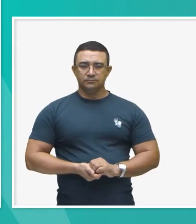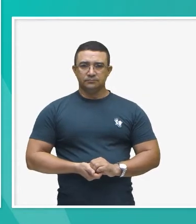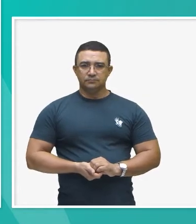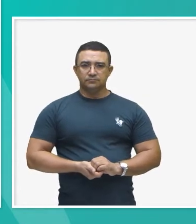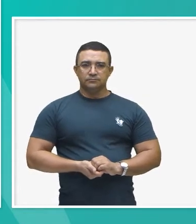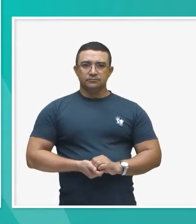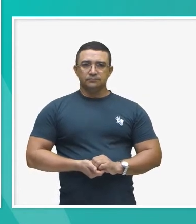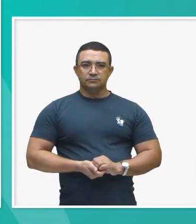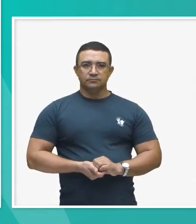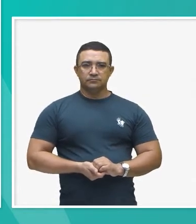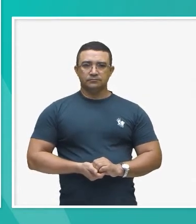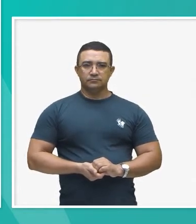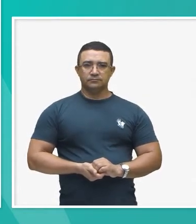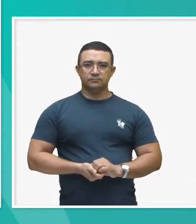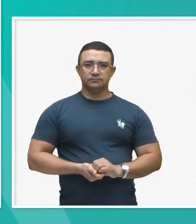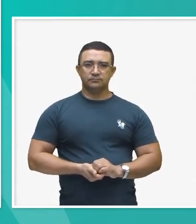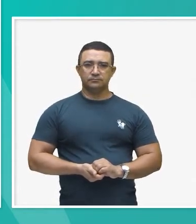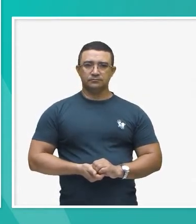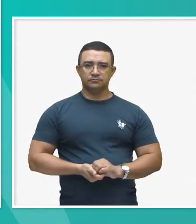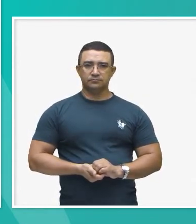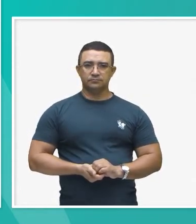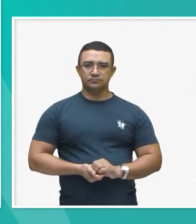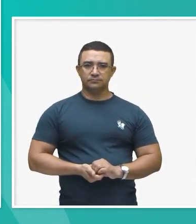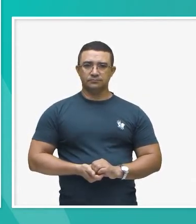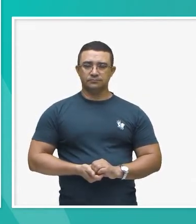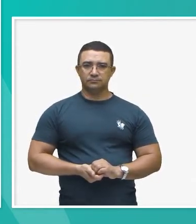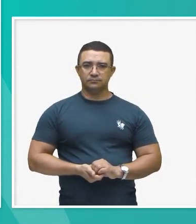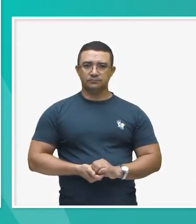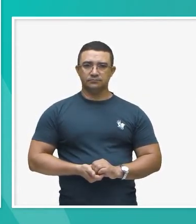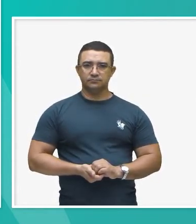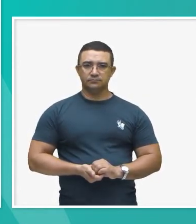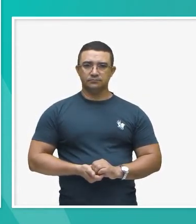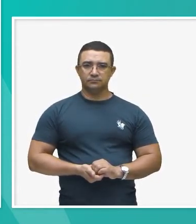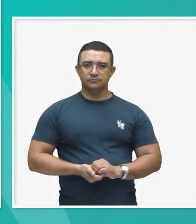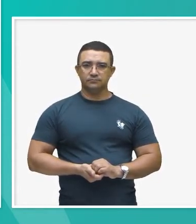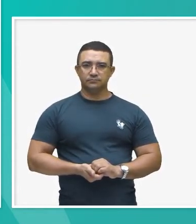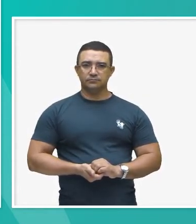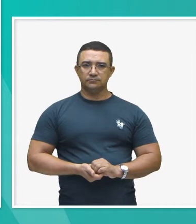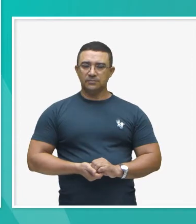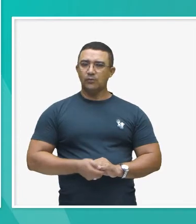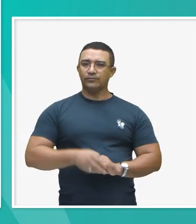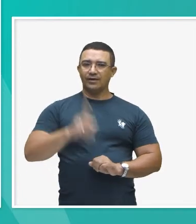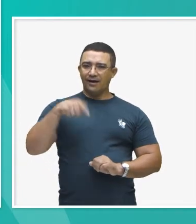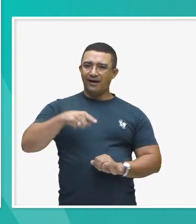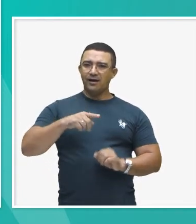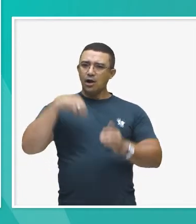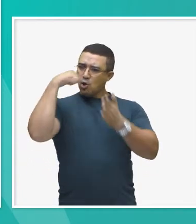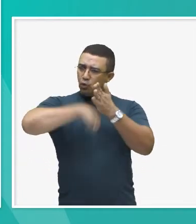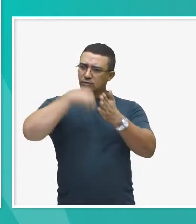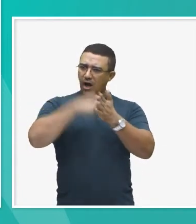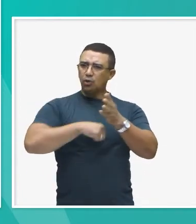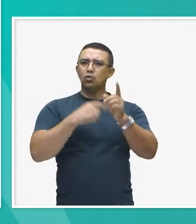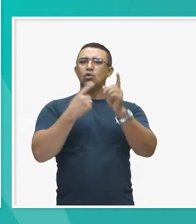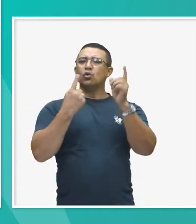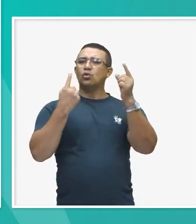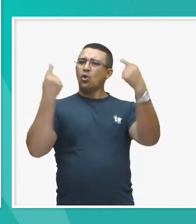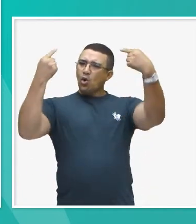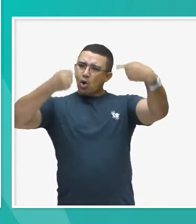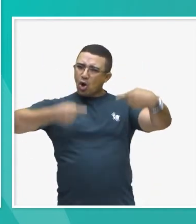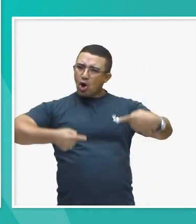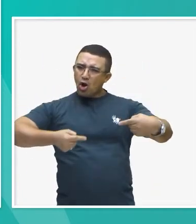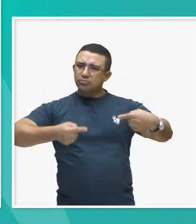Are fighting big Japanese ships. Estão lutando, né, contra grandes